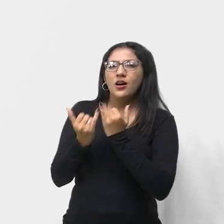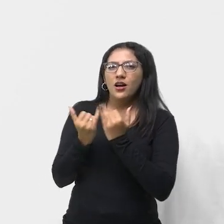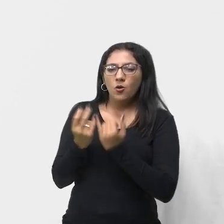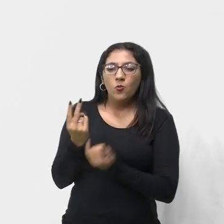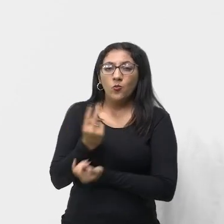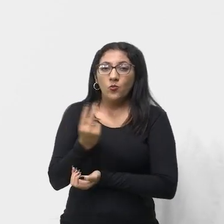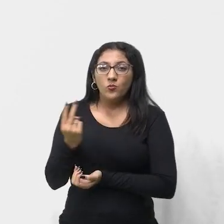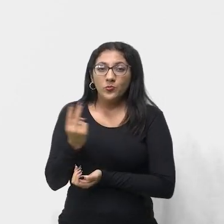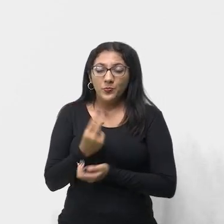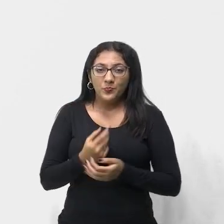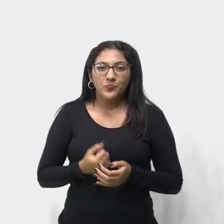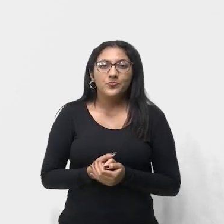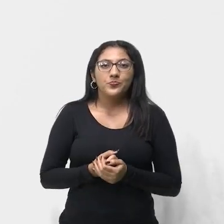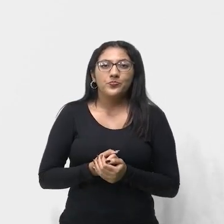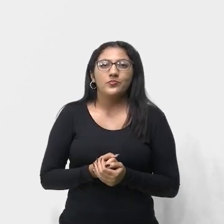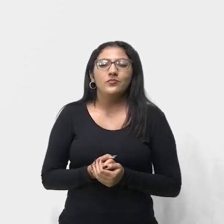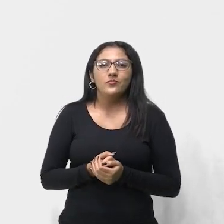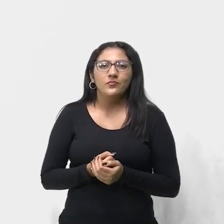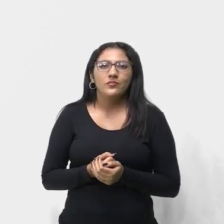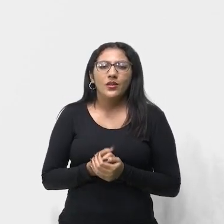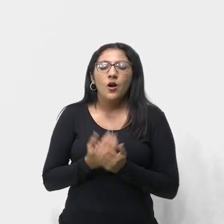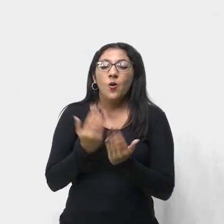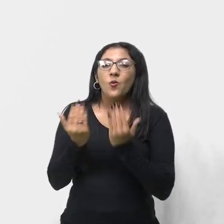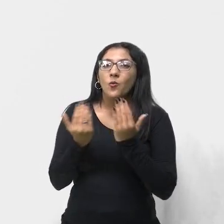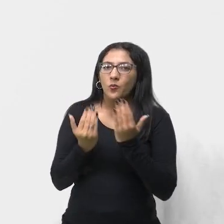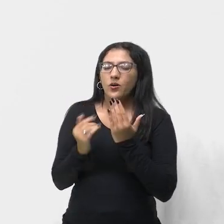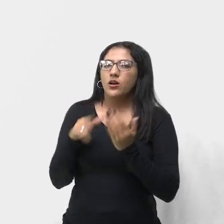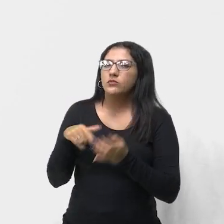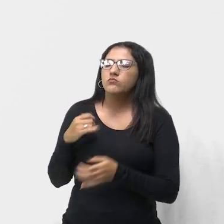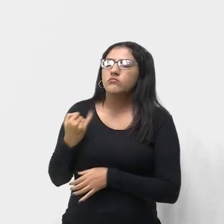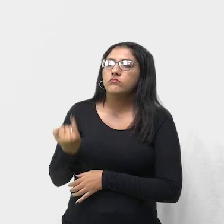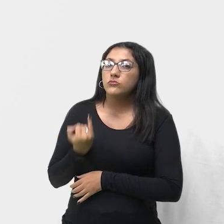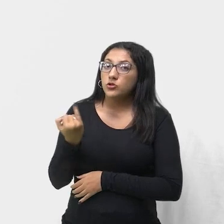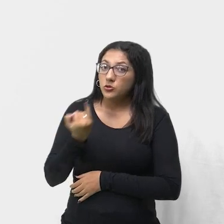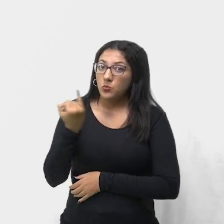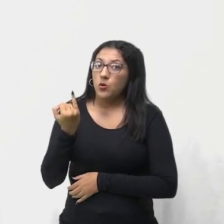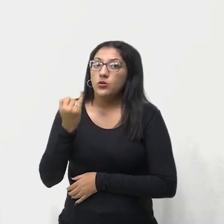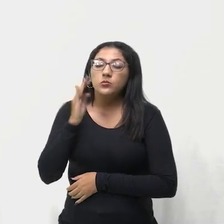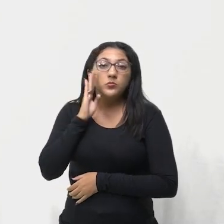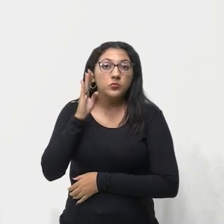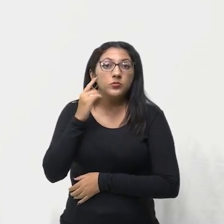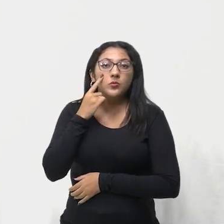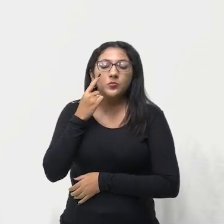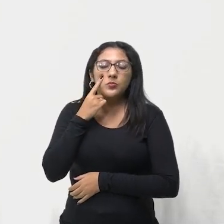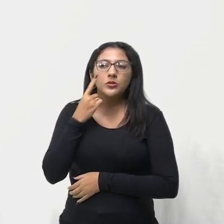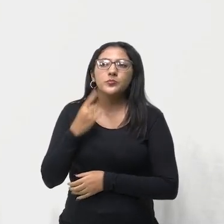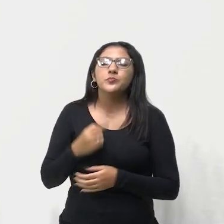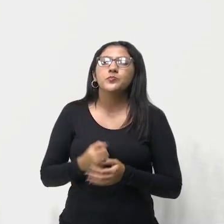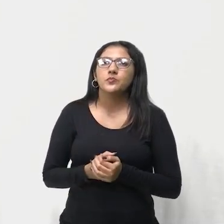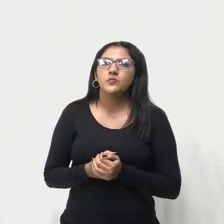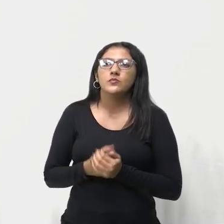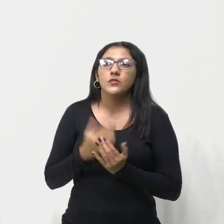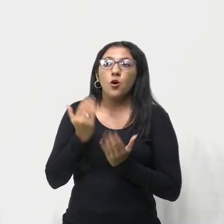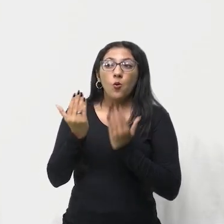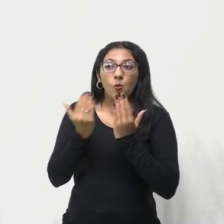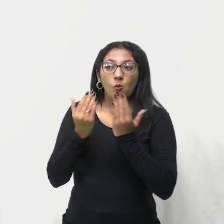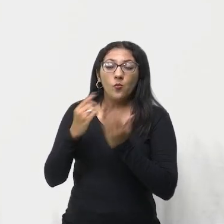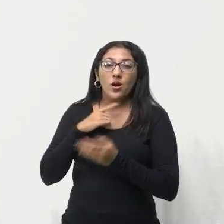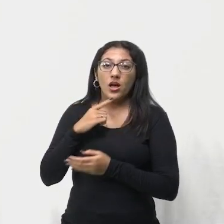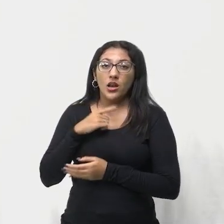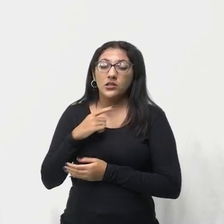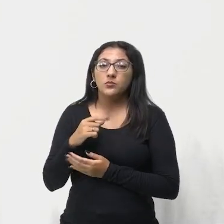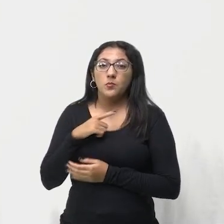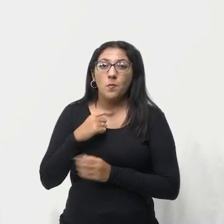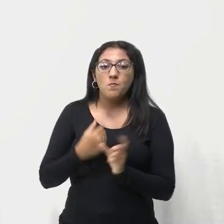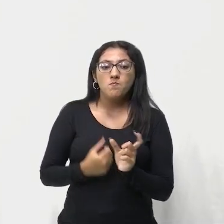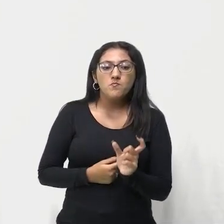em comum. Na comparação, e isso aqui é muito importante, gente, vamos frisar, na comparação existe